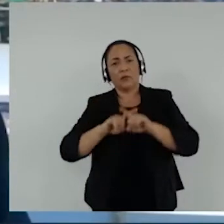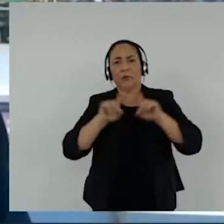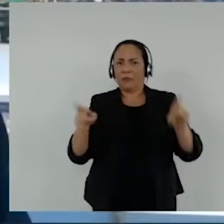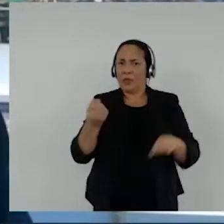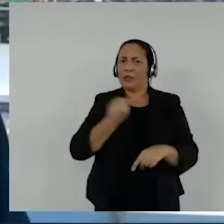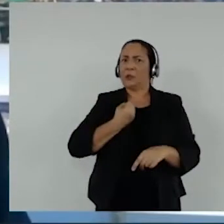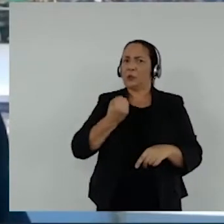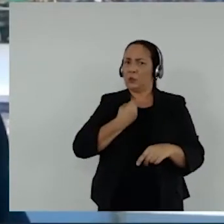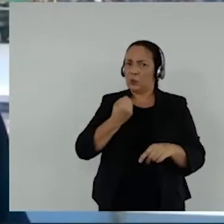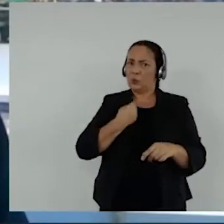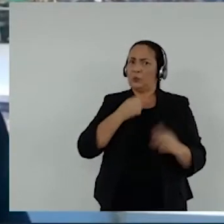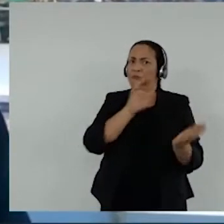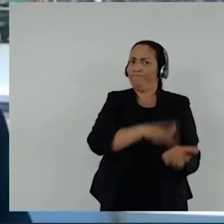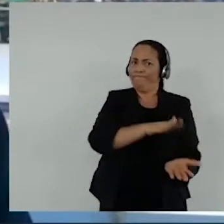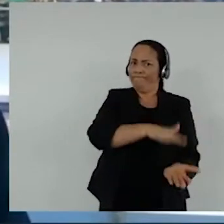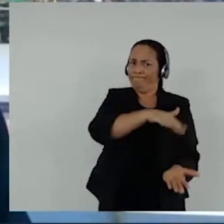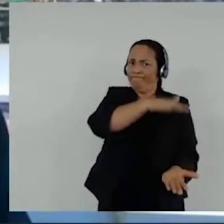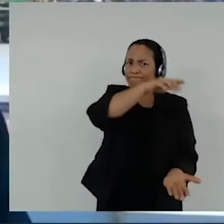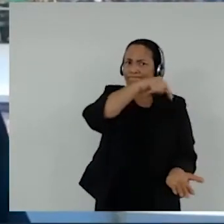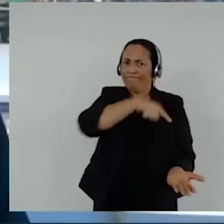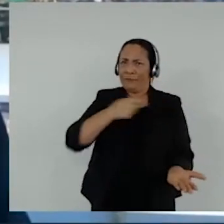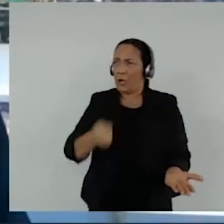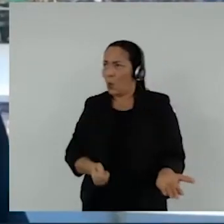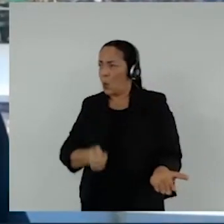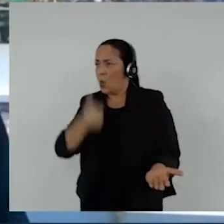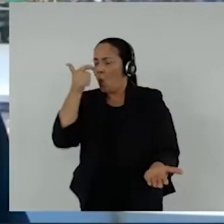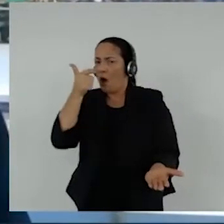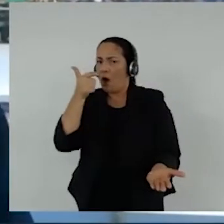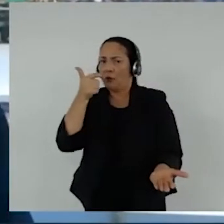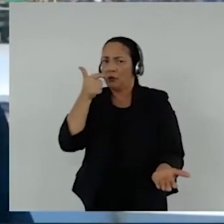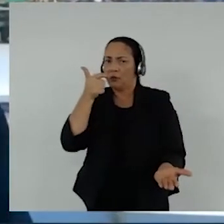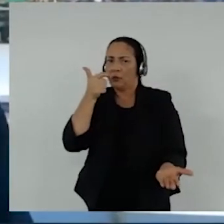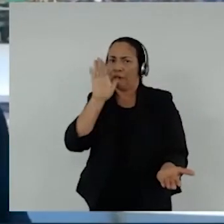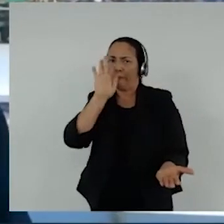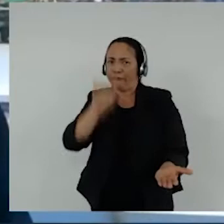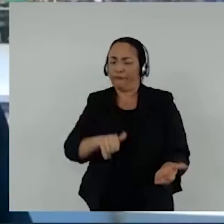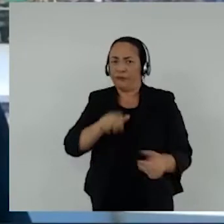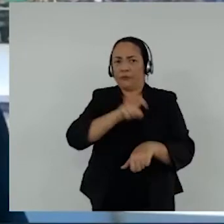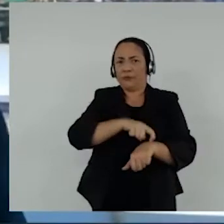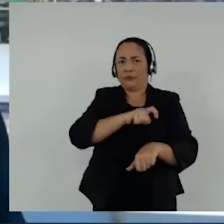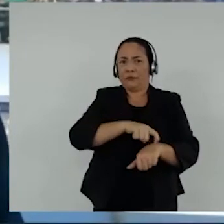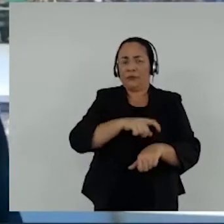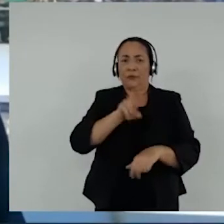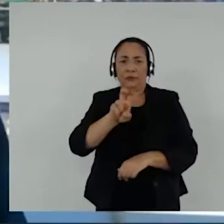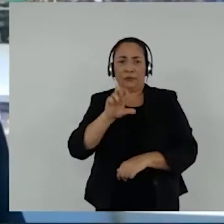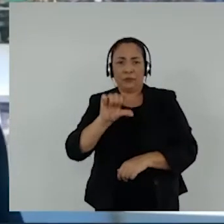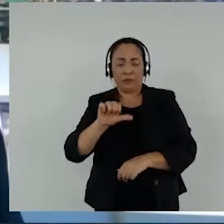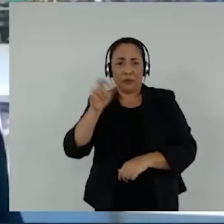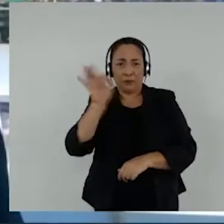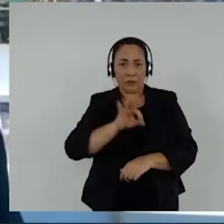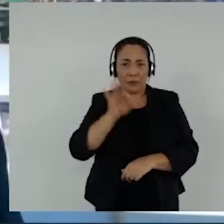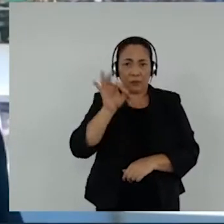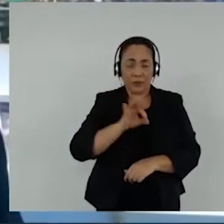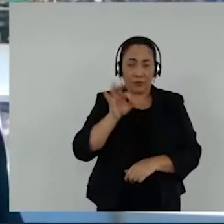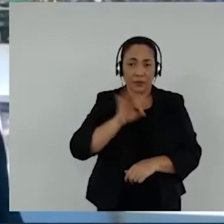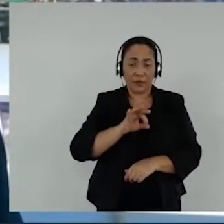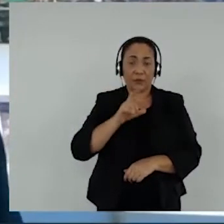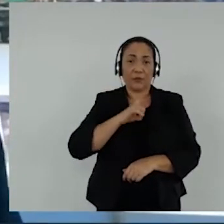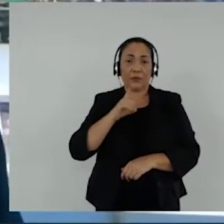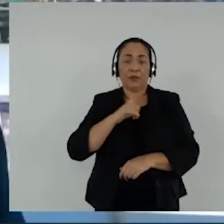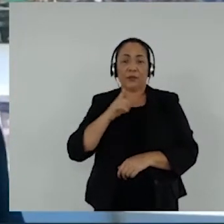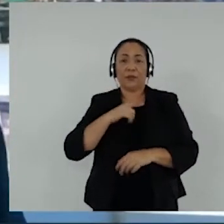número alarmante, né? De um terço praticamente. E mais de 59% das sessões são realizadas 2 vezes, né? Ou